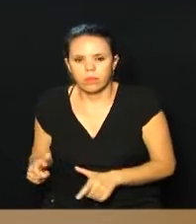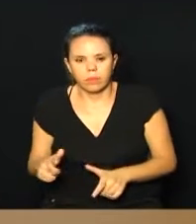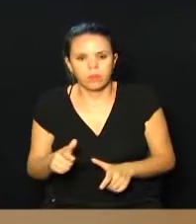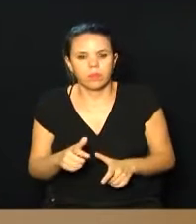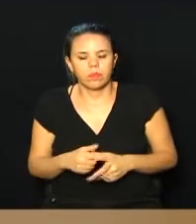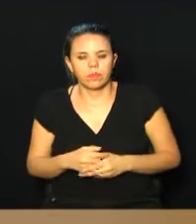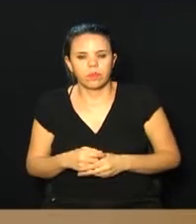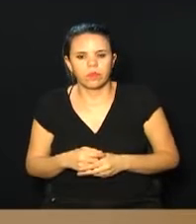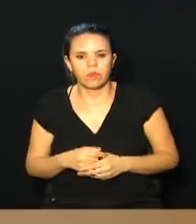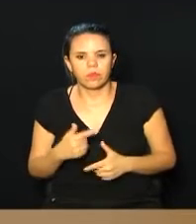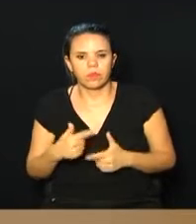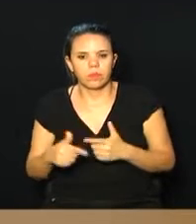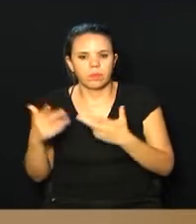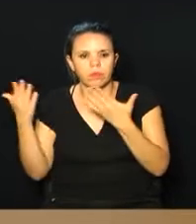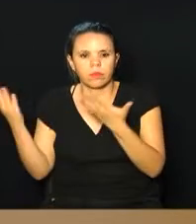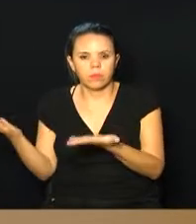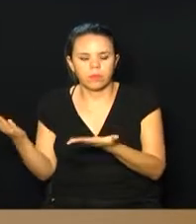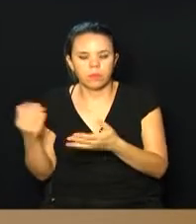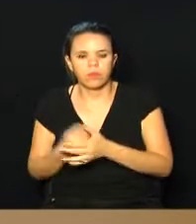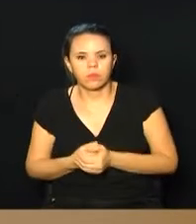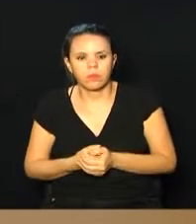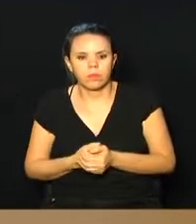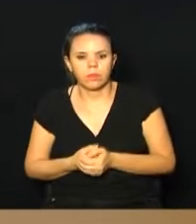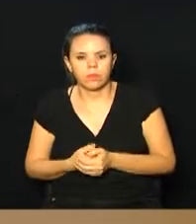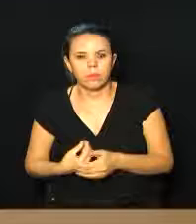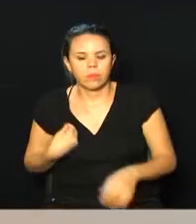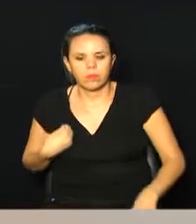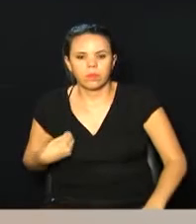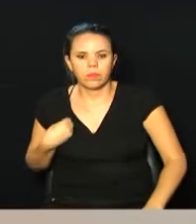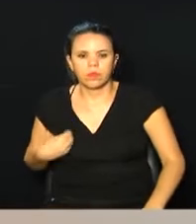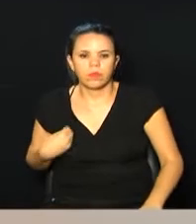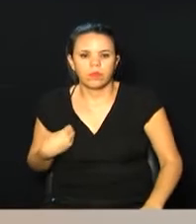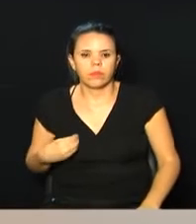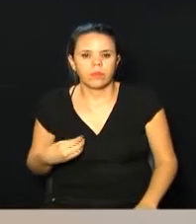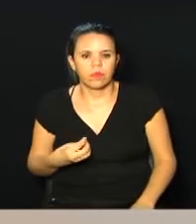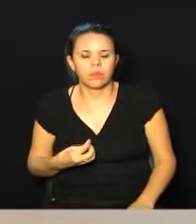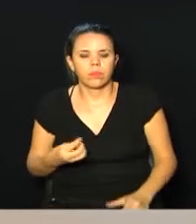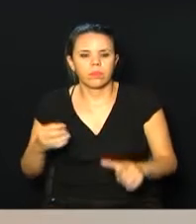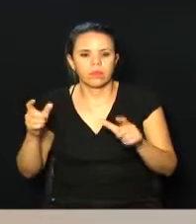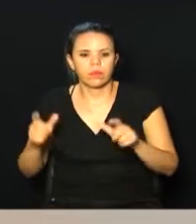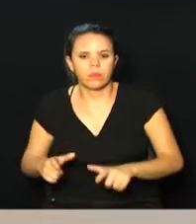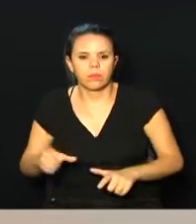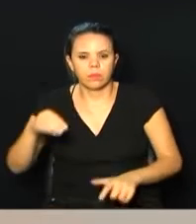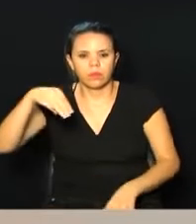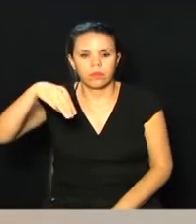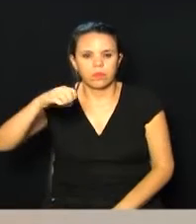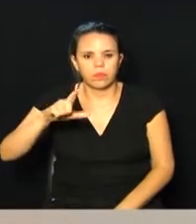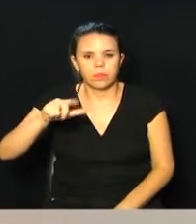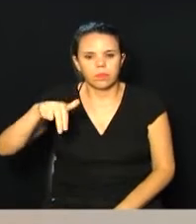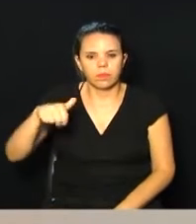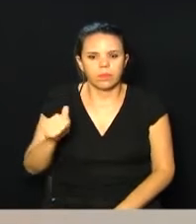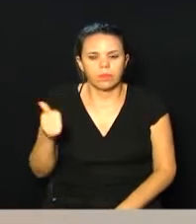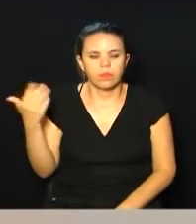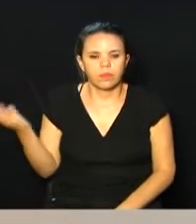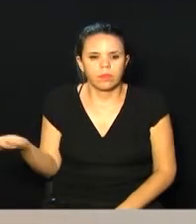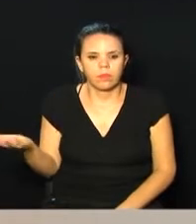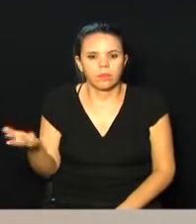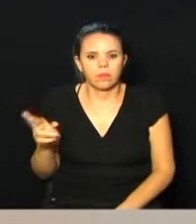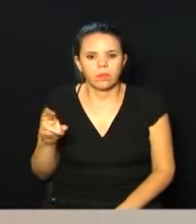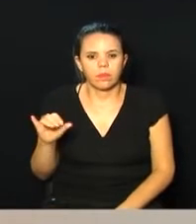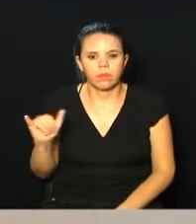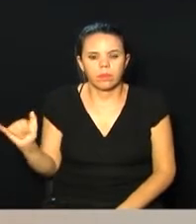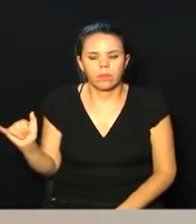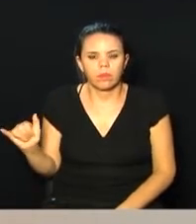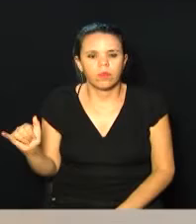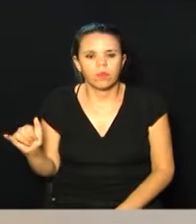passaram por essa questão, que passam ainda. A gente ainda está, Jardim Melina, a gente teve o Recanto Campestre, Rui Rodrigues,